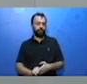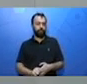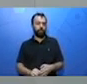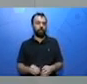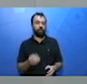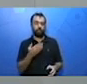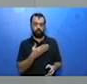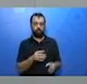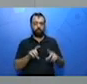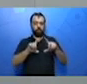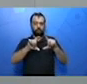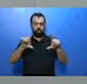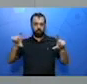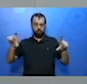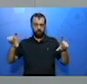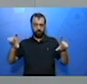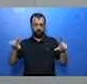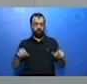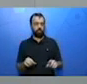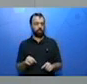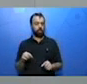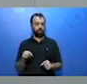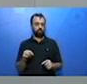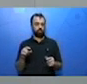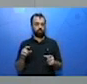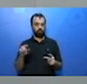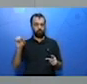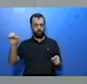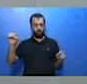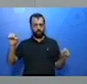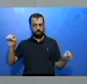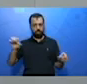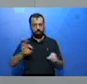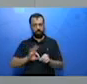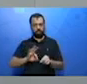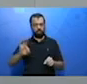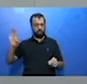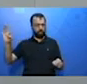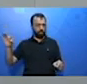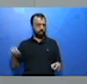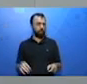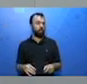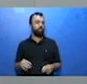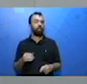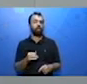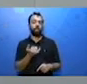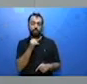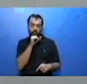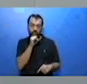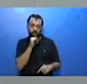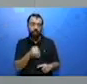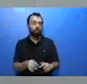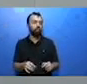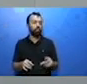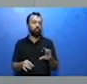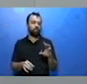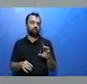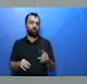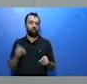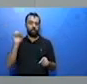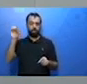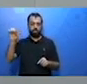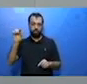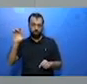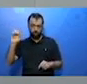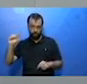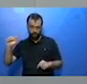Isso aqui é a formulinha da distância de dois pontos. Então, por exemplo, eu tenho dois pontos A e B. Então a fórmula